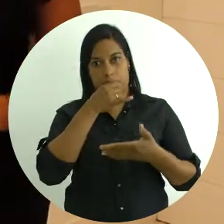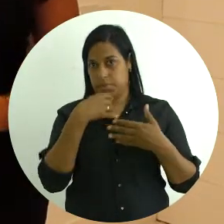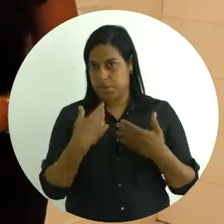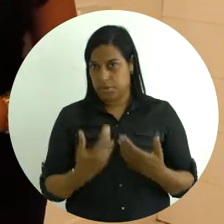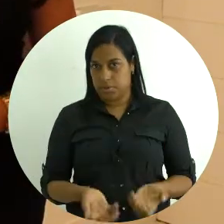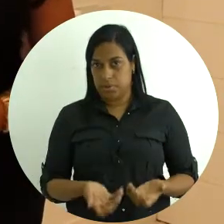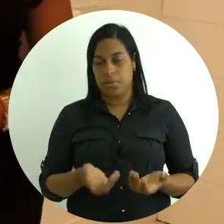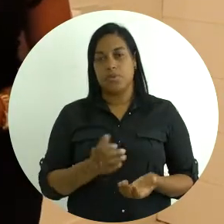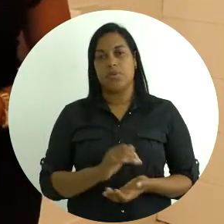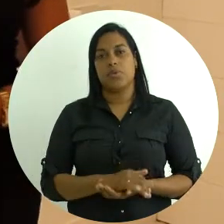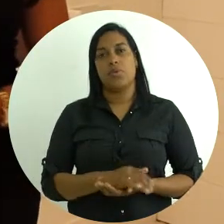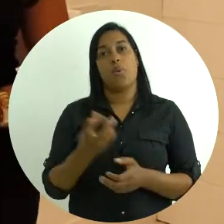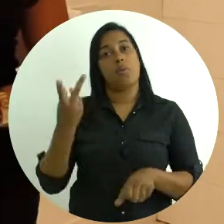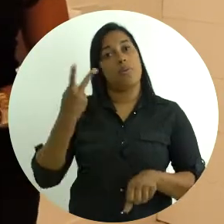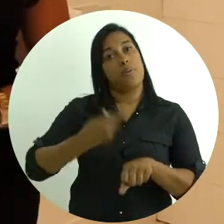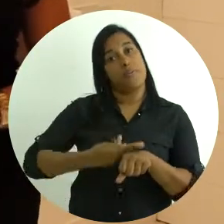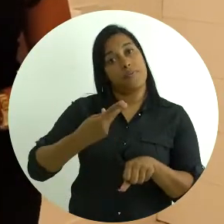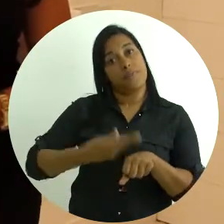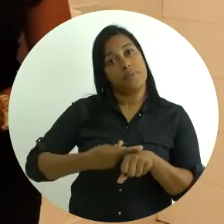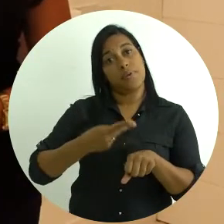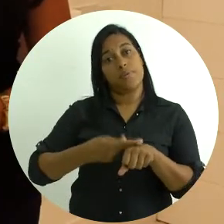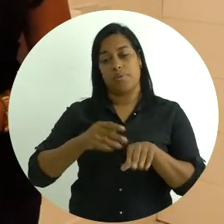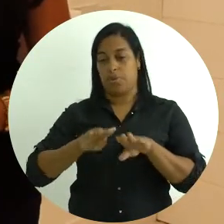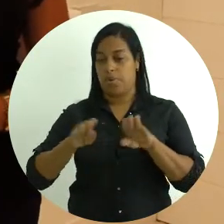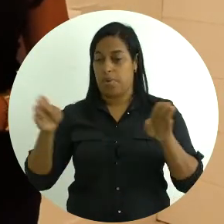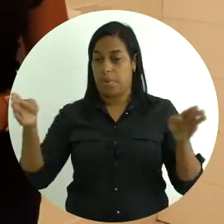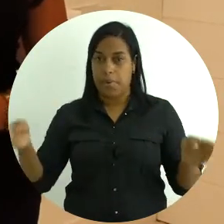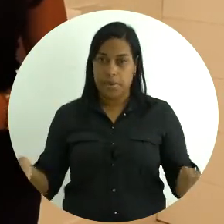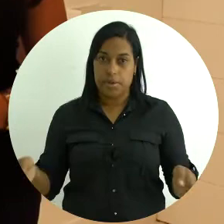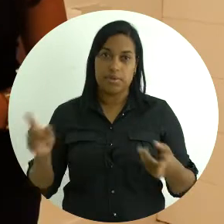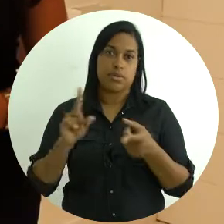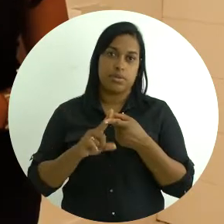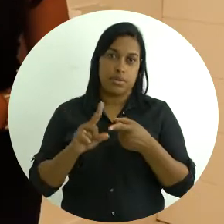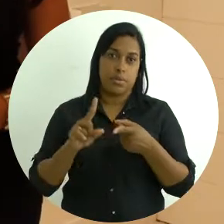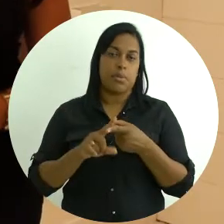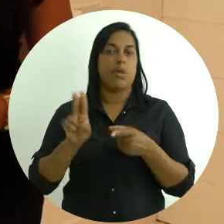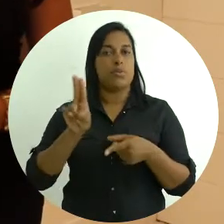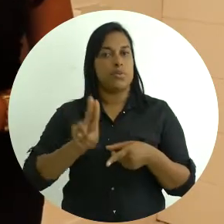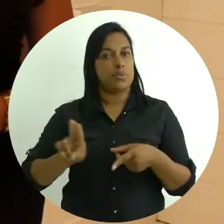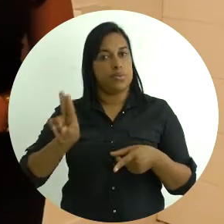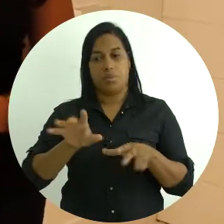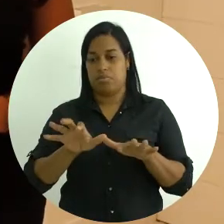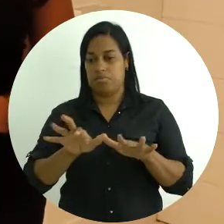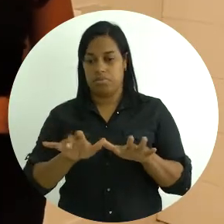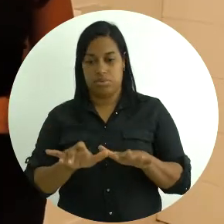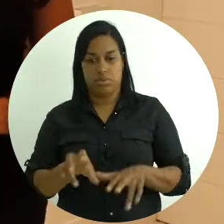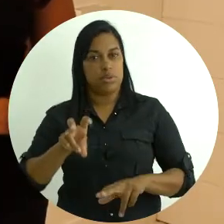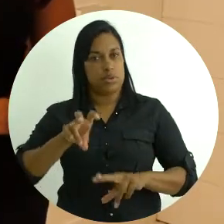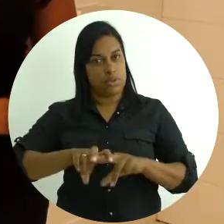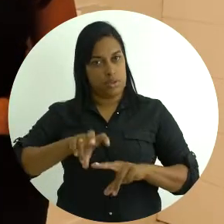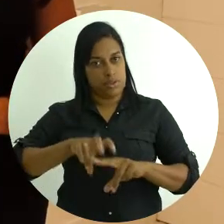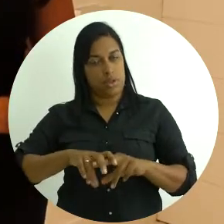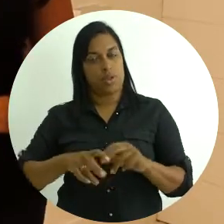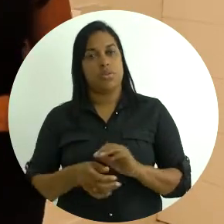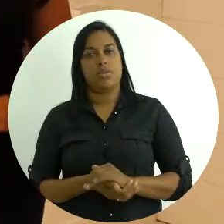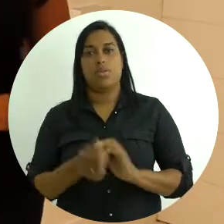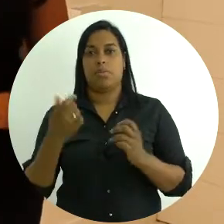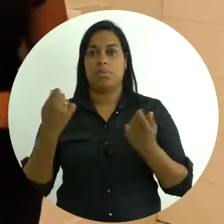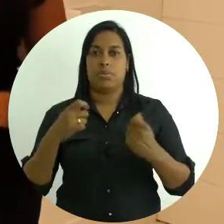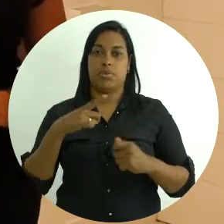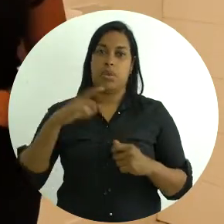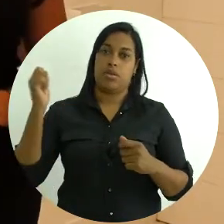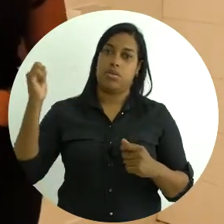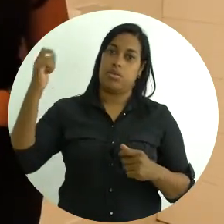né? Ou num tampo de vidro de uma mesa e ofusca com o seguinte: o usuário do escritório que está sentado naquele lugar, e você tem a